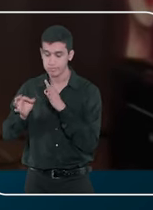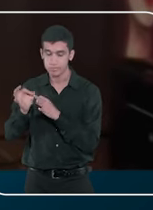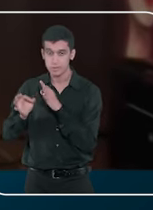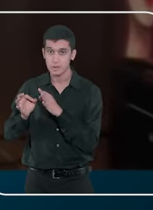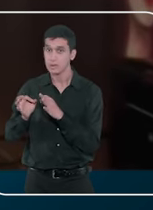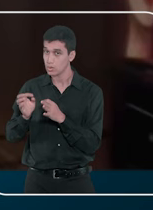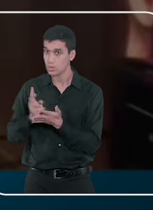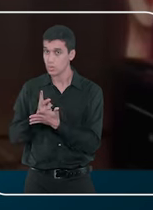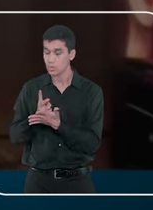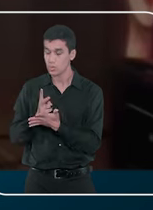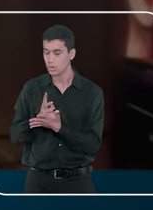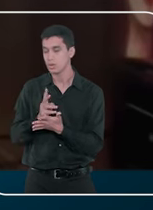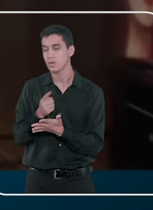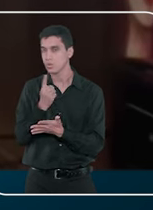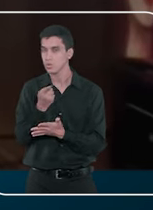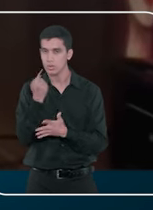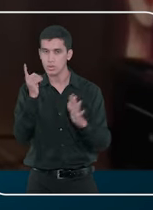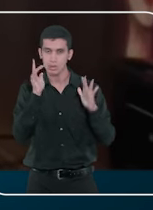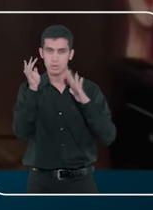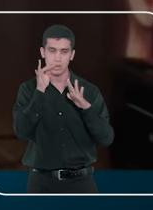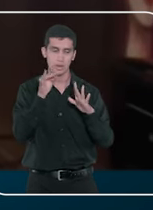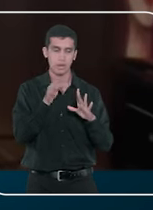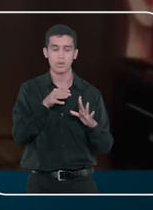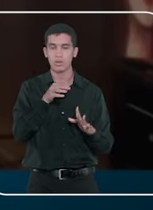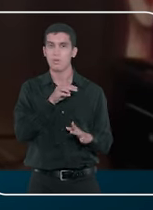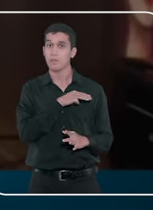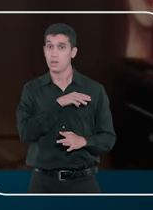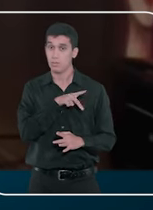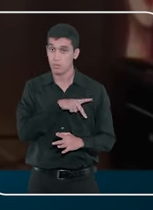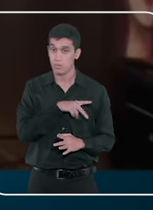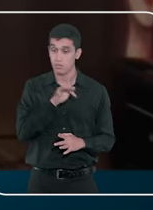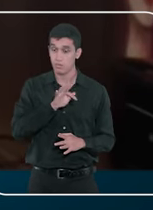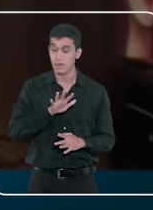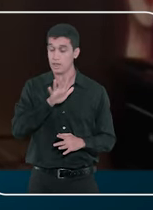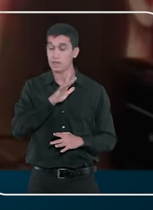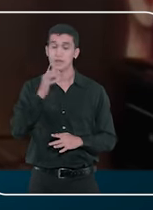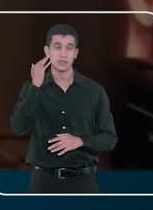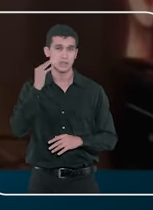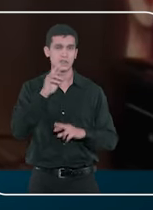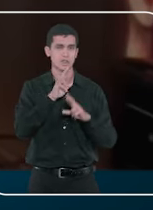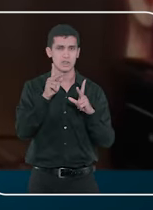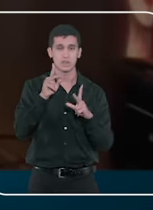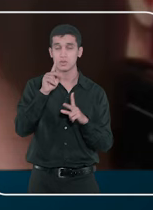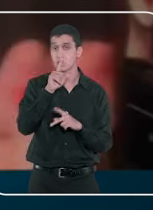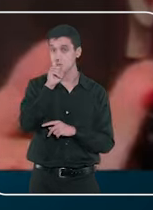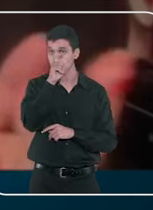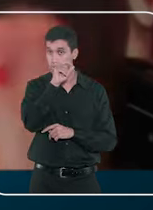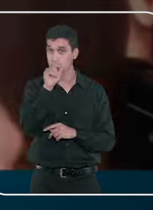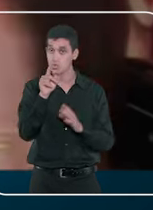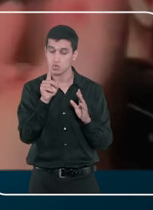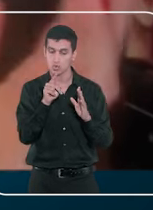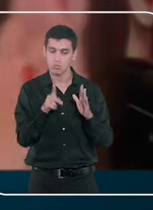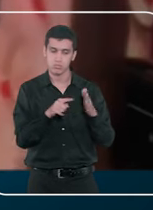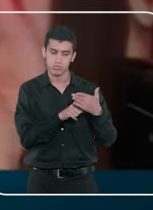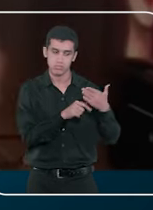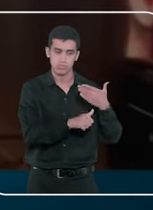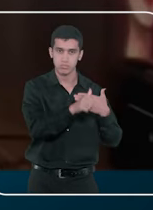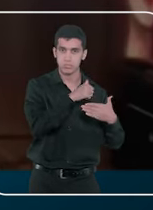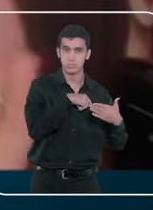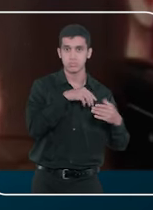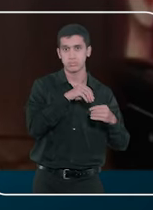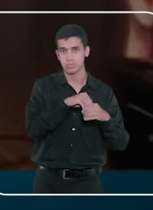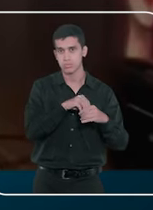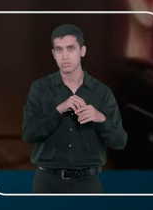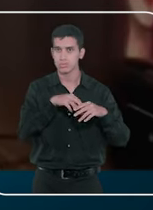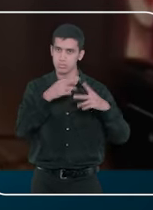nosso sentir, no entendimento do Ministério Público Federal, dificuldades em reconhecer a possibilidade da colaboração premiada em eventual processo de execução penal,